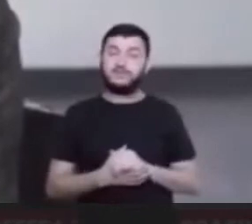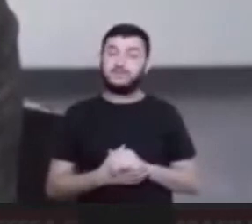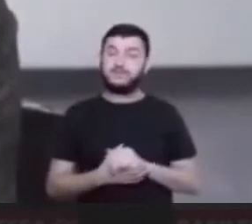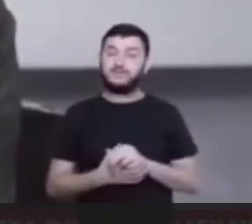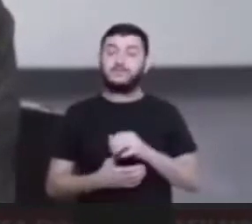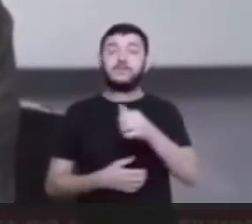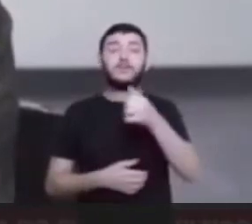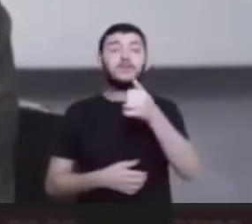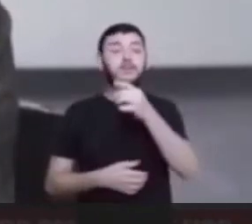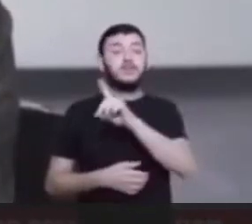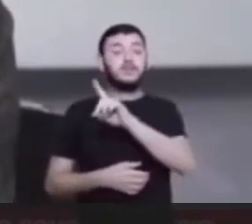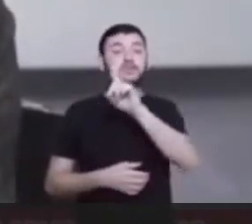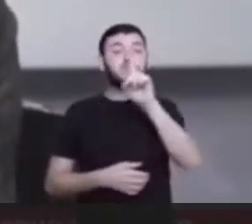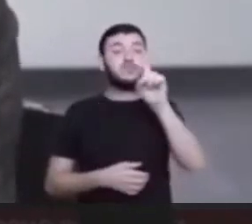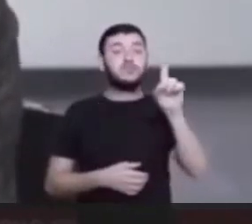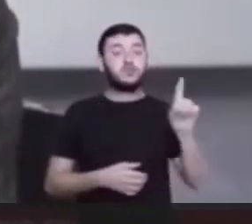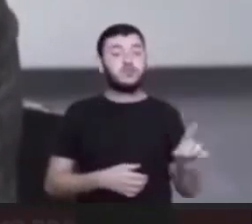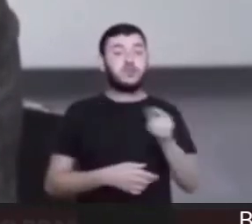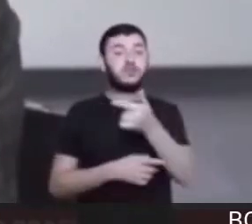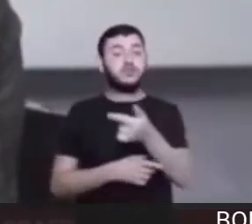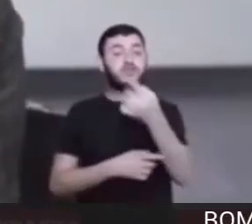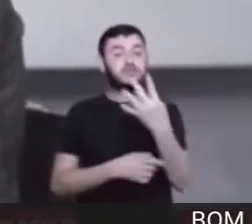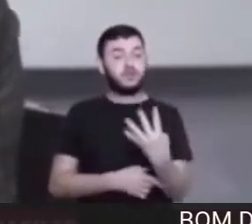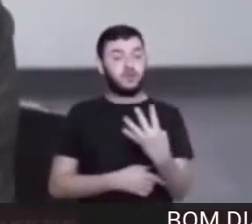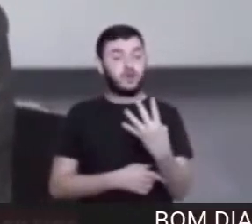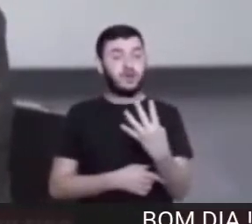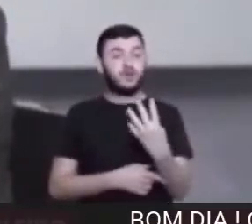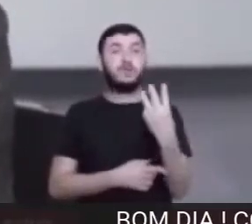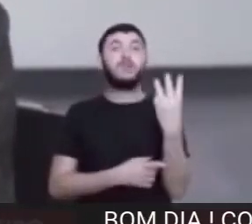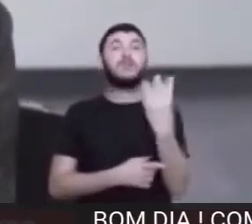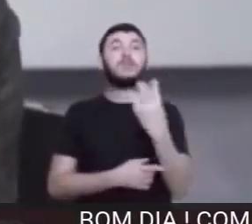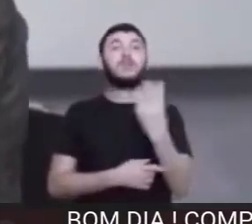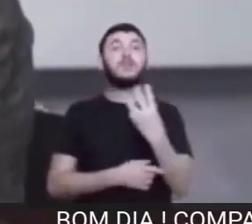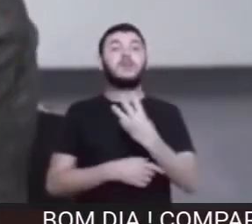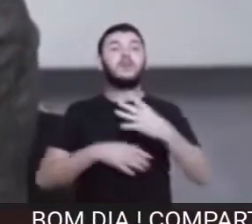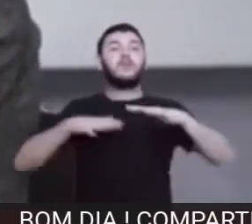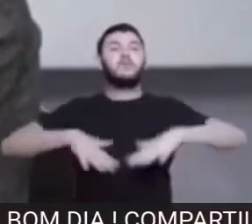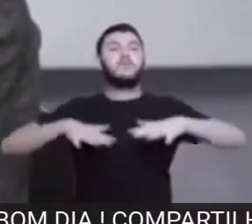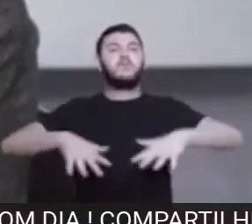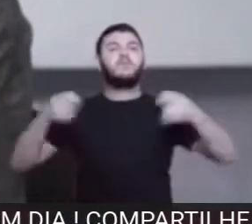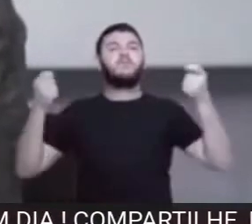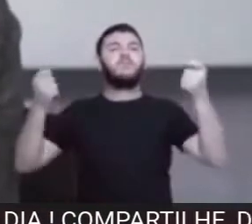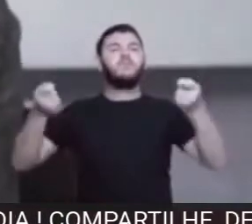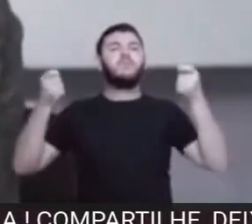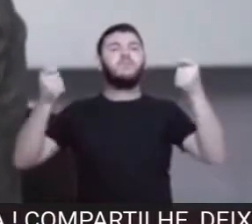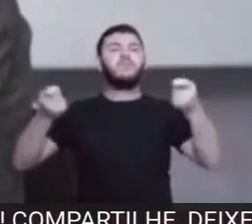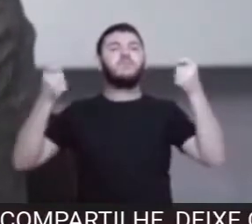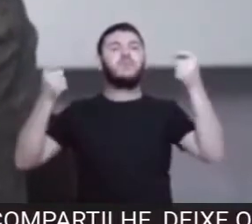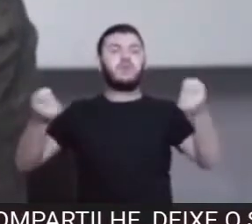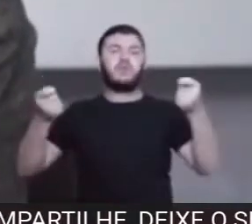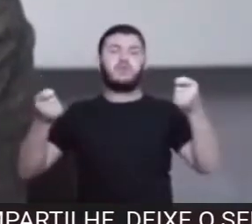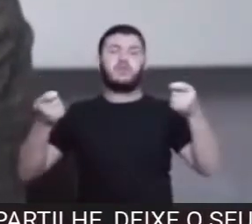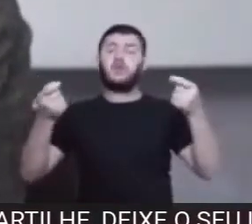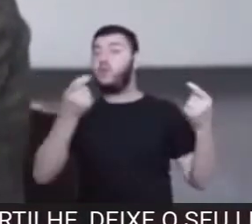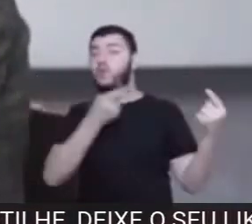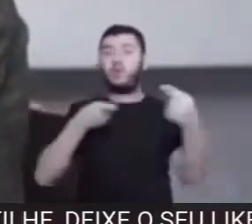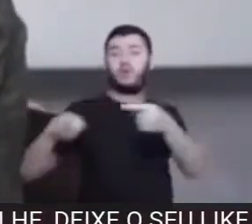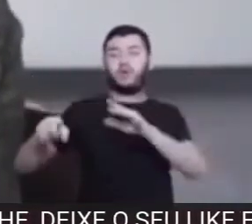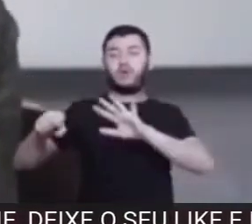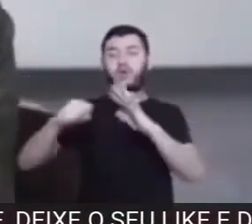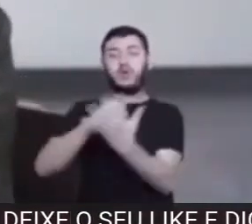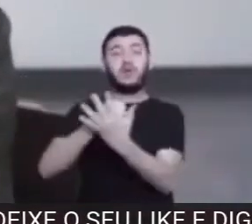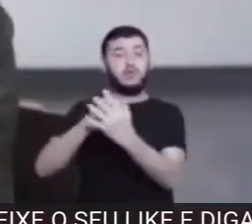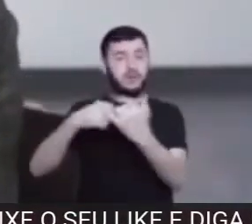terceiro protesto contra a pandemia, contra o governo Bolsonaro, um terceiro protesto